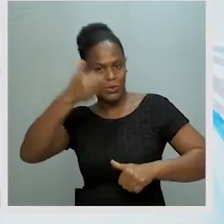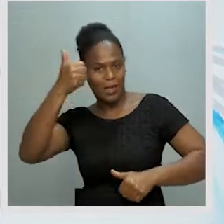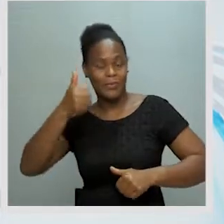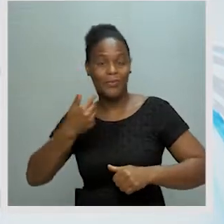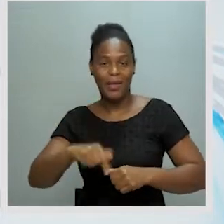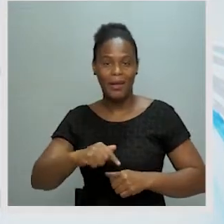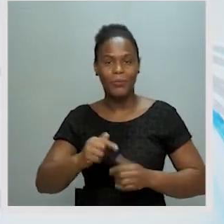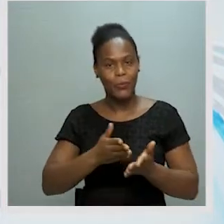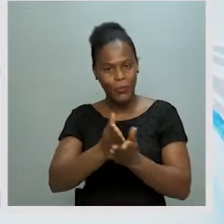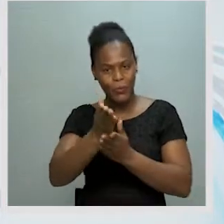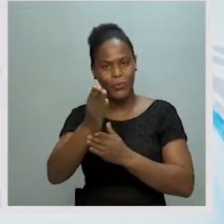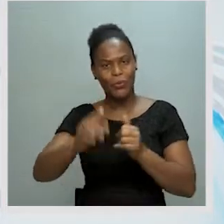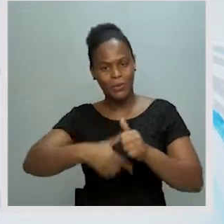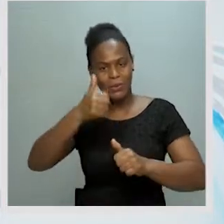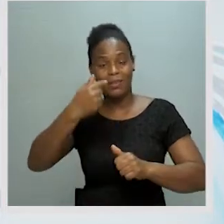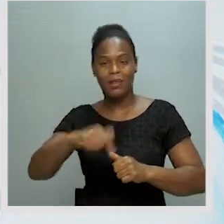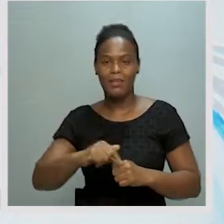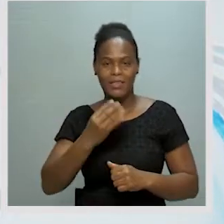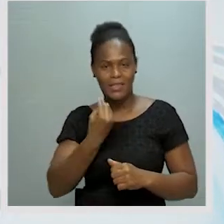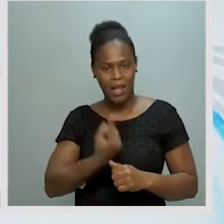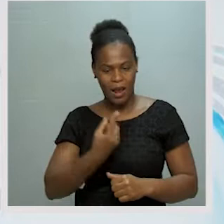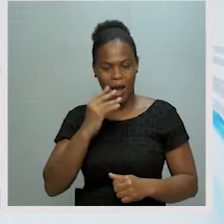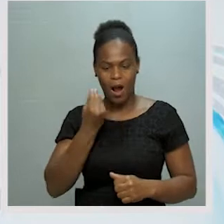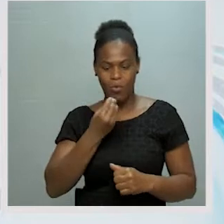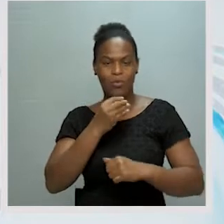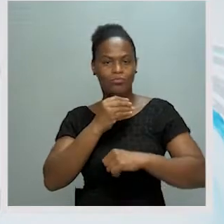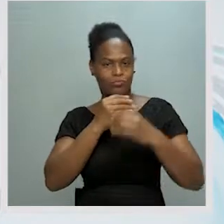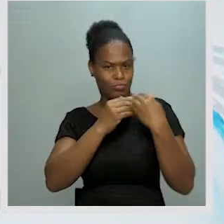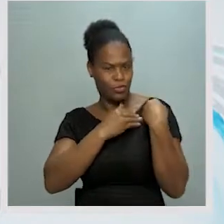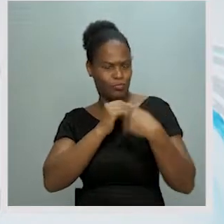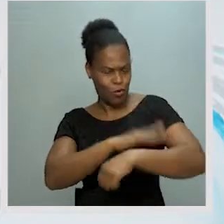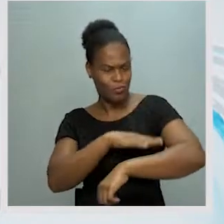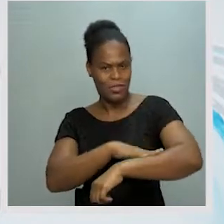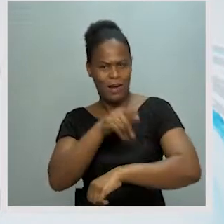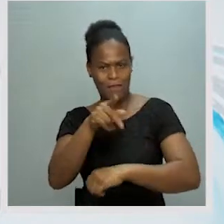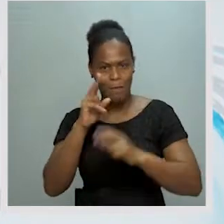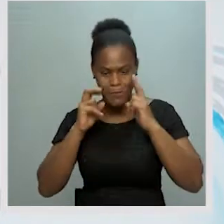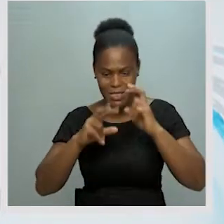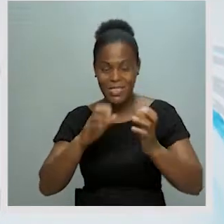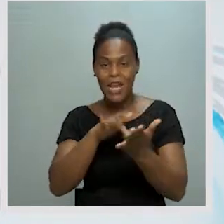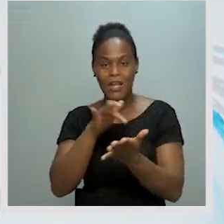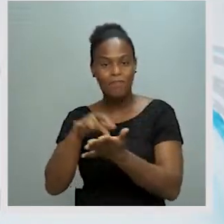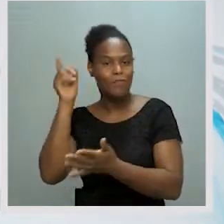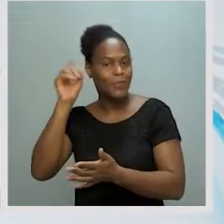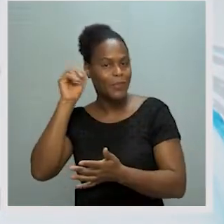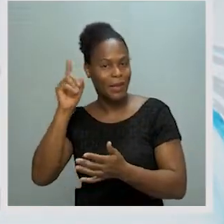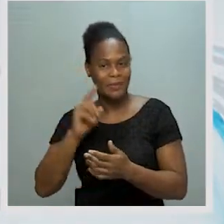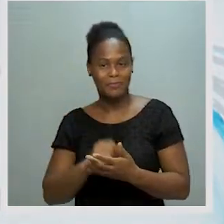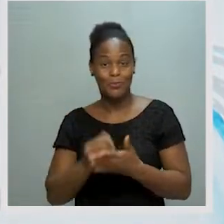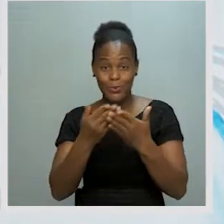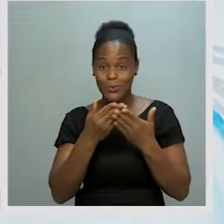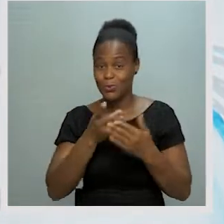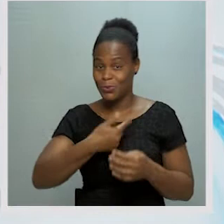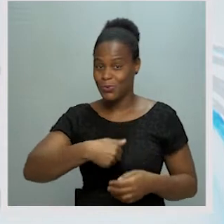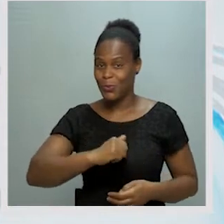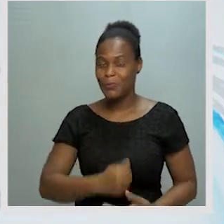e continuas a ter sucesso. Seja um aluno responsável. Vai à biblioteca, pesquisa, bibliografia importante nos nossos